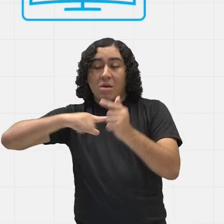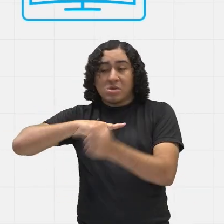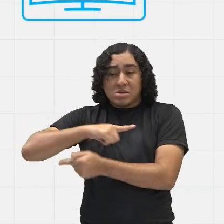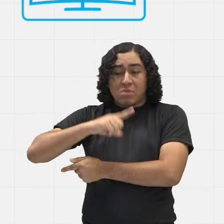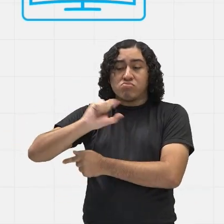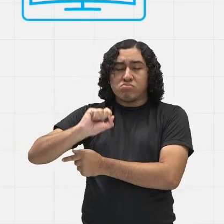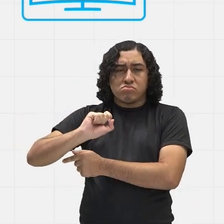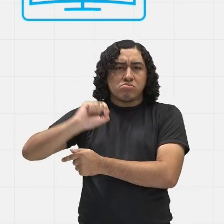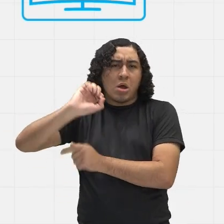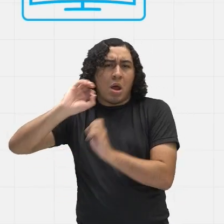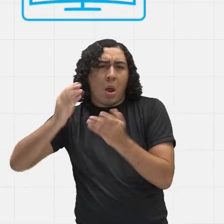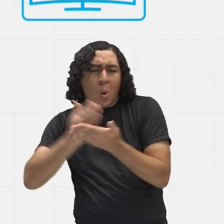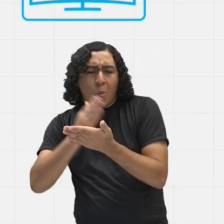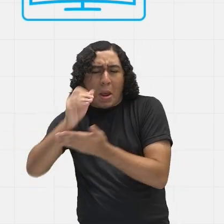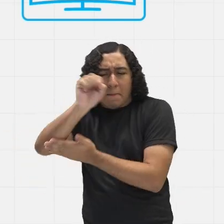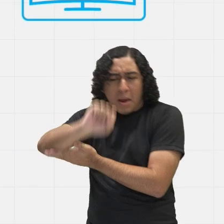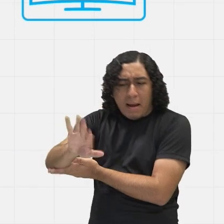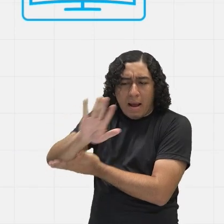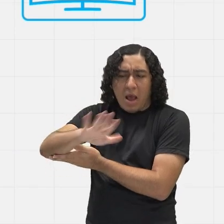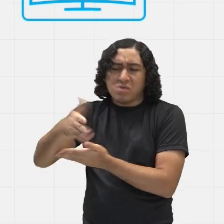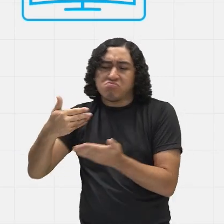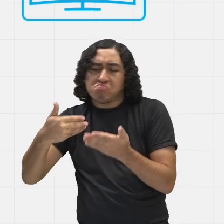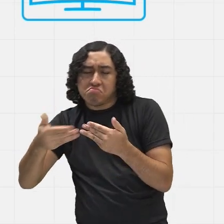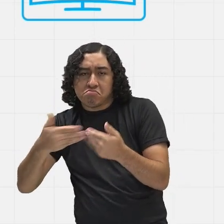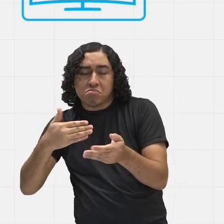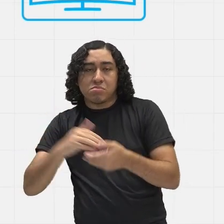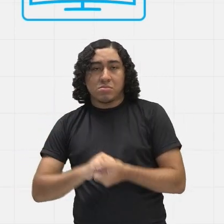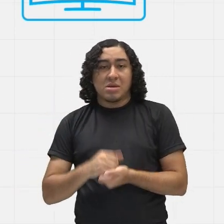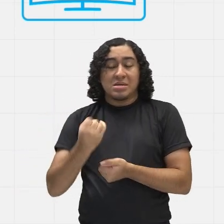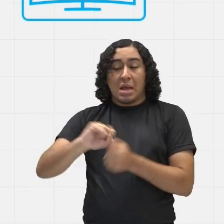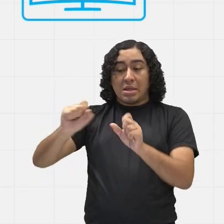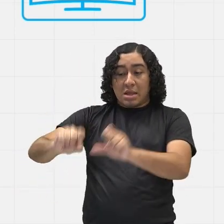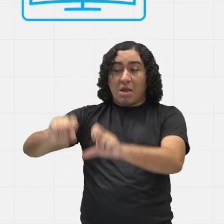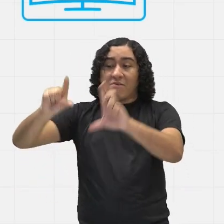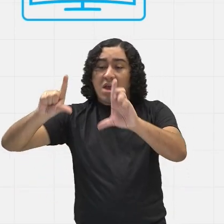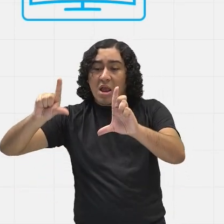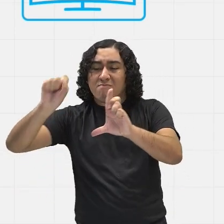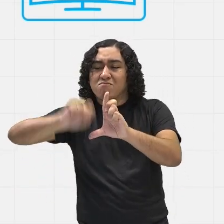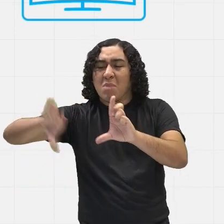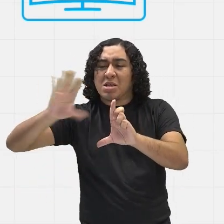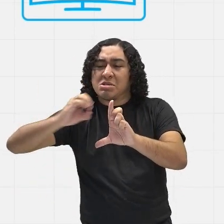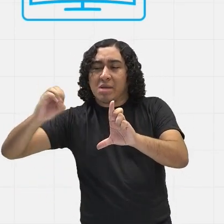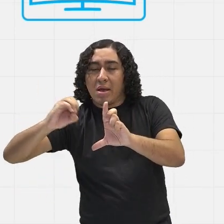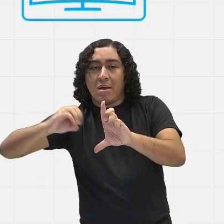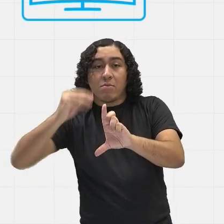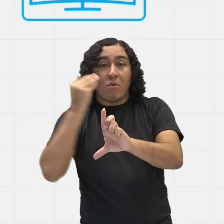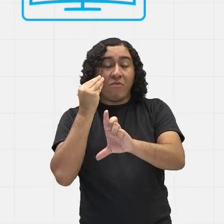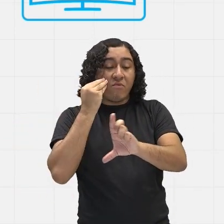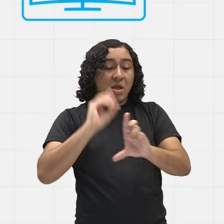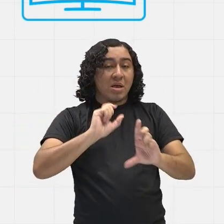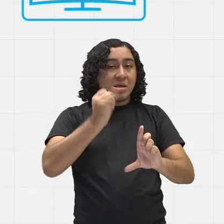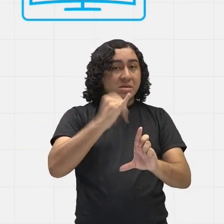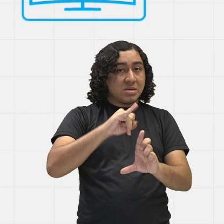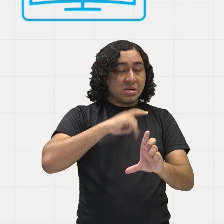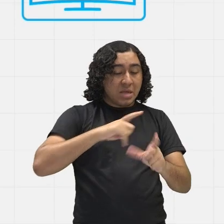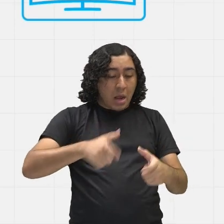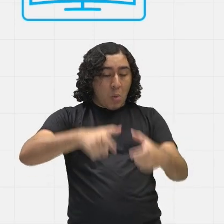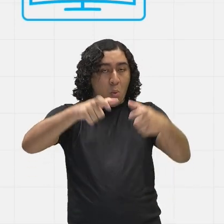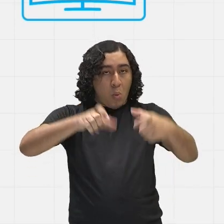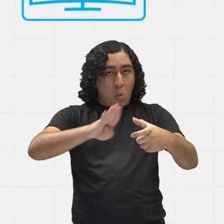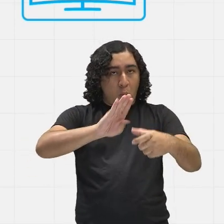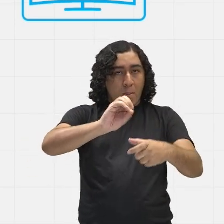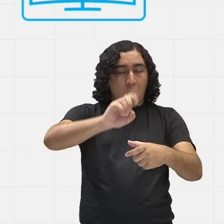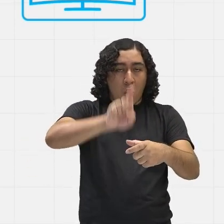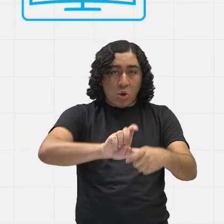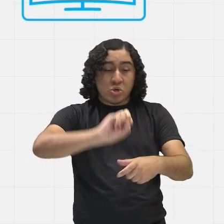No caso, o senhor ligou ali a sua TV, não está dando imagem, né? Verifique se o box IPTV ou se a CPU ou se o